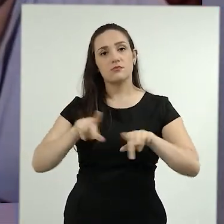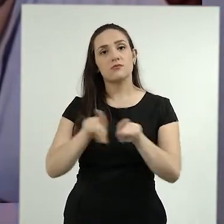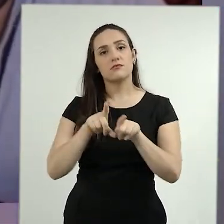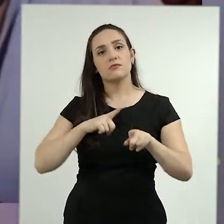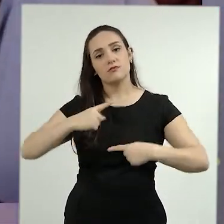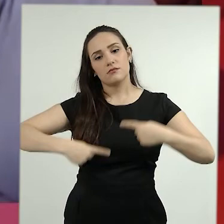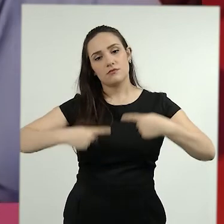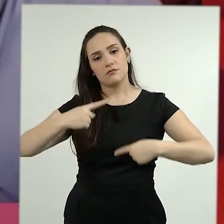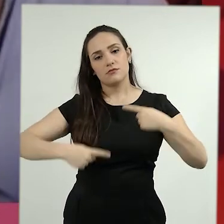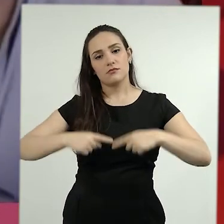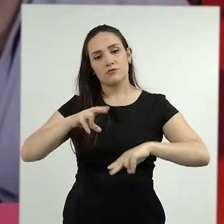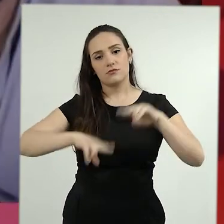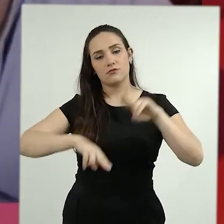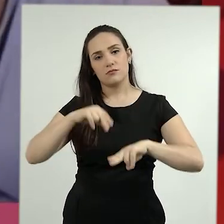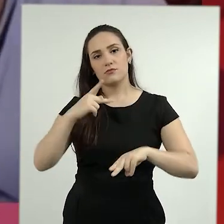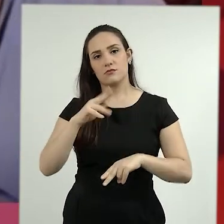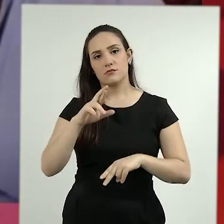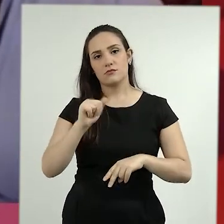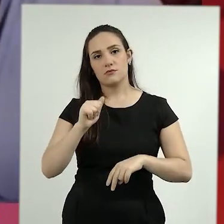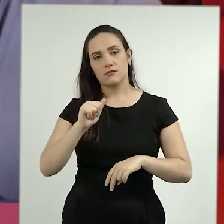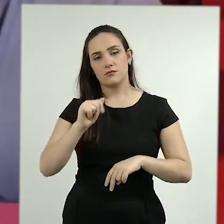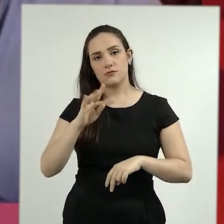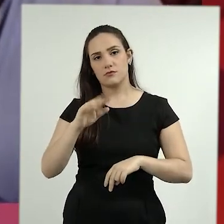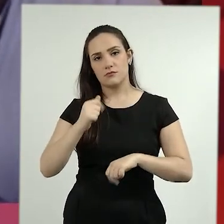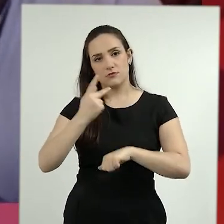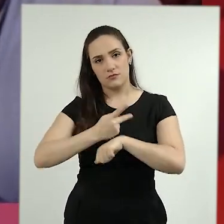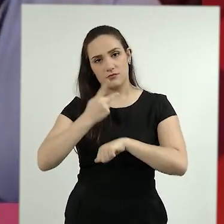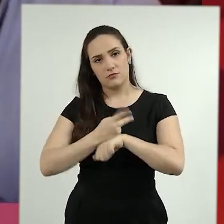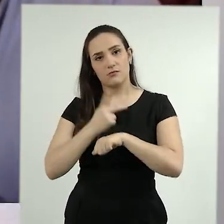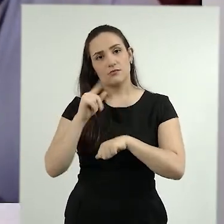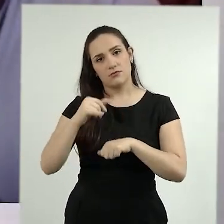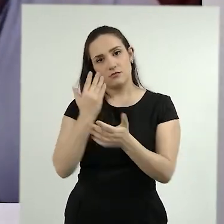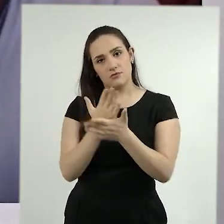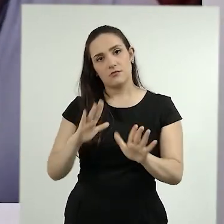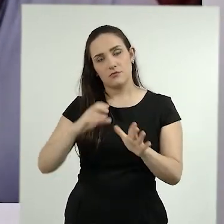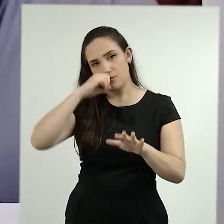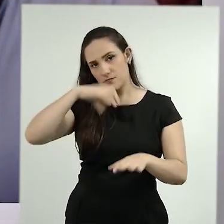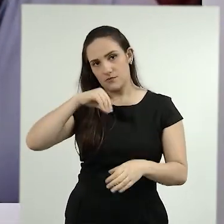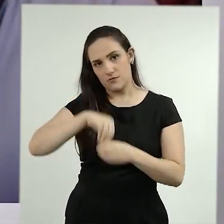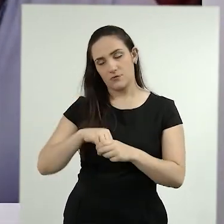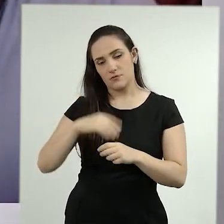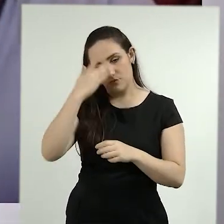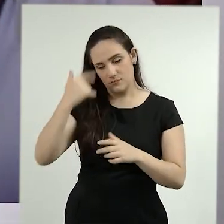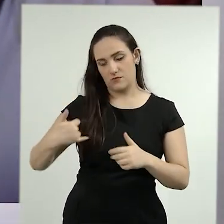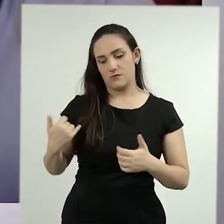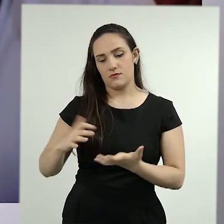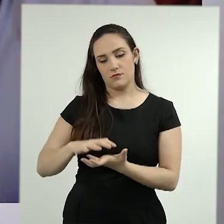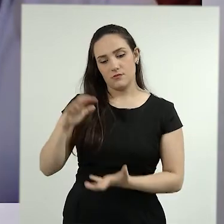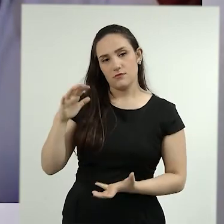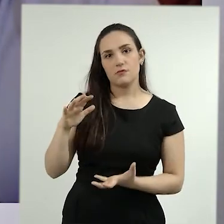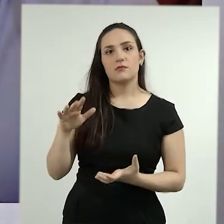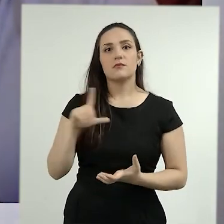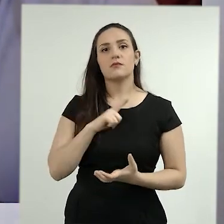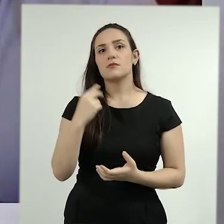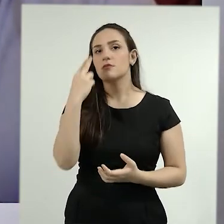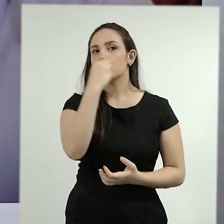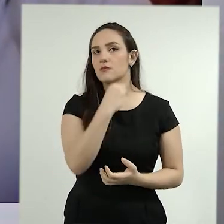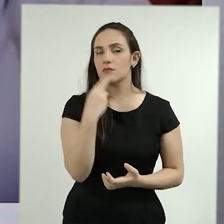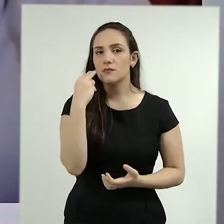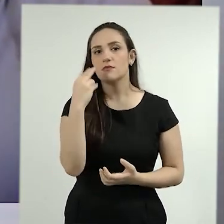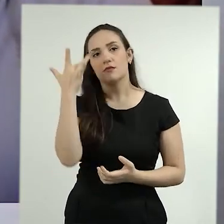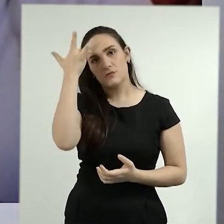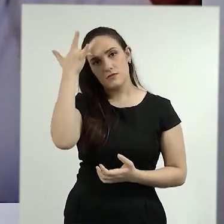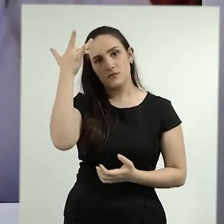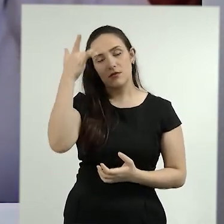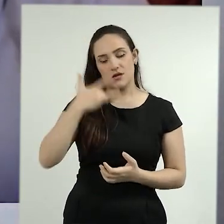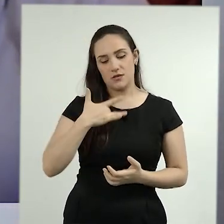junho a gente vai debater aqui também o Junho Prata, de combate à violência contra a pessoa idosa. Vamos falar sobre nutrição,